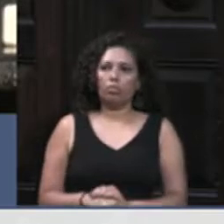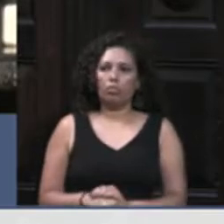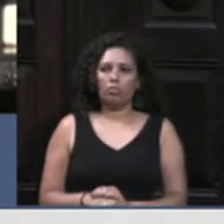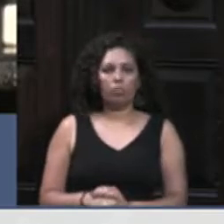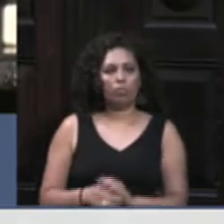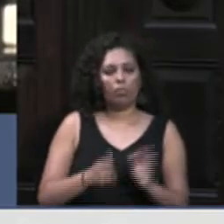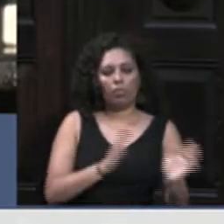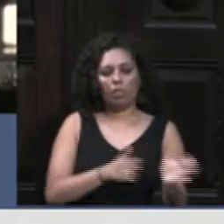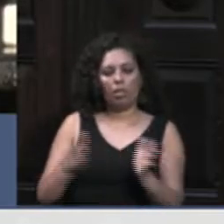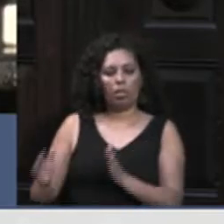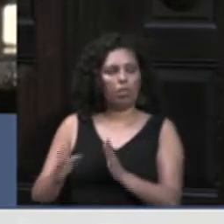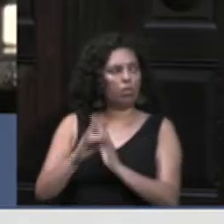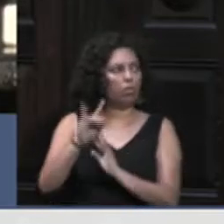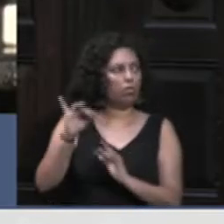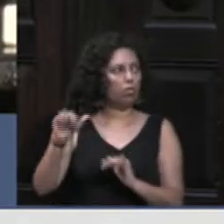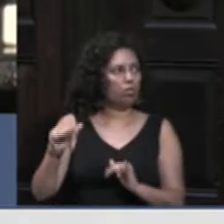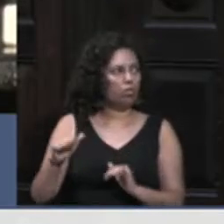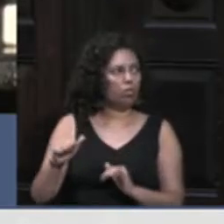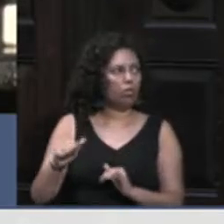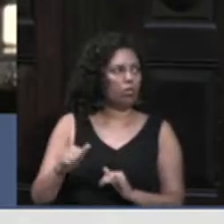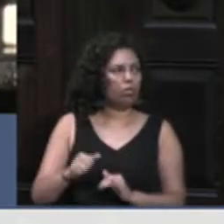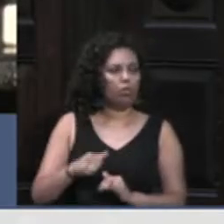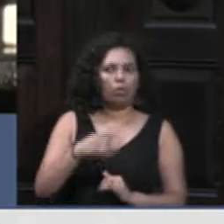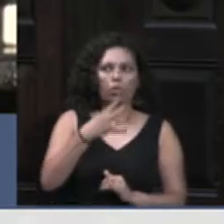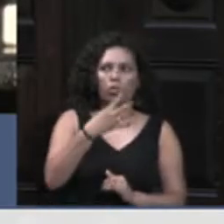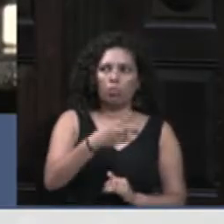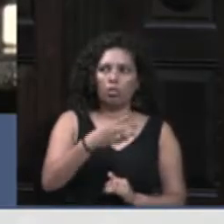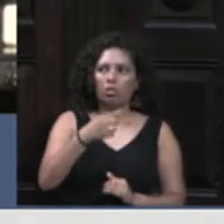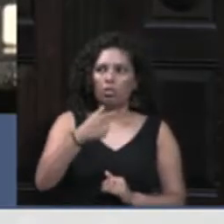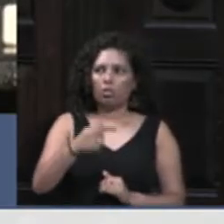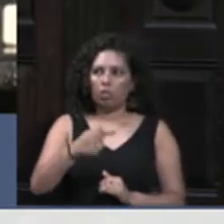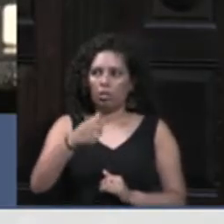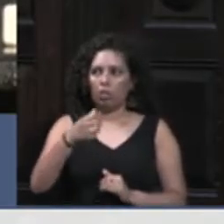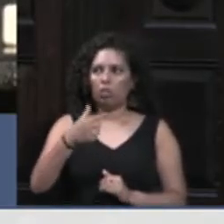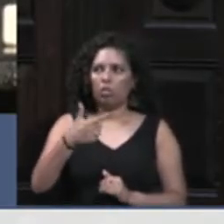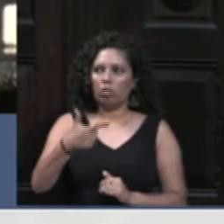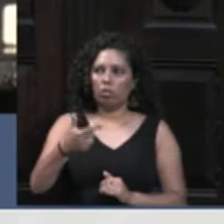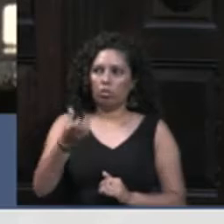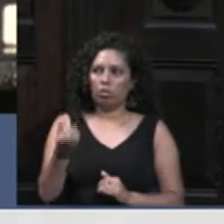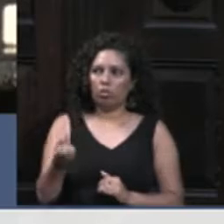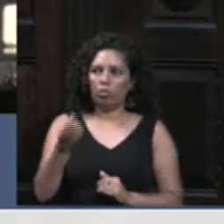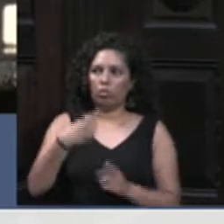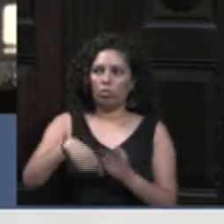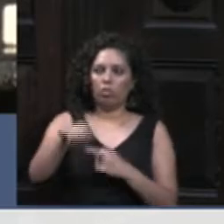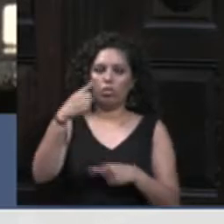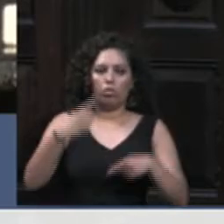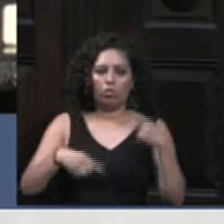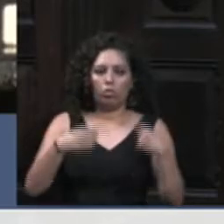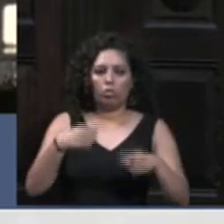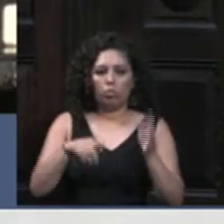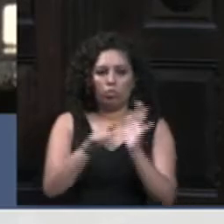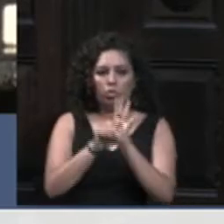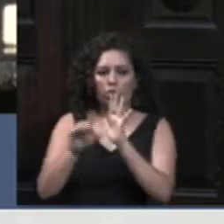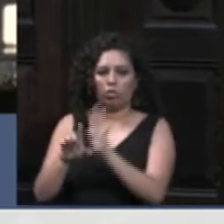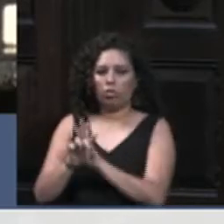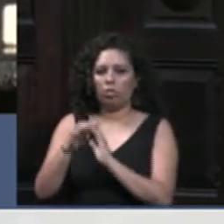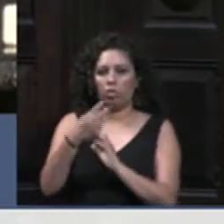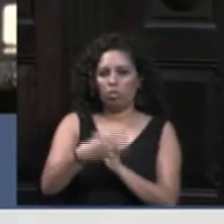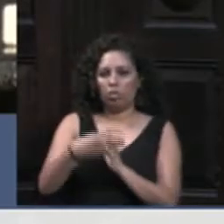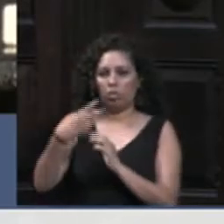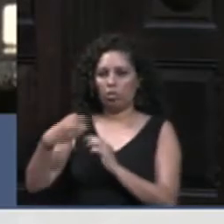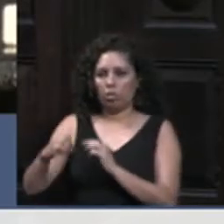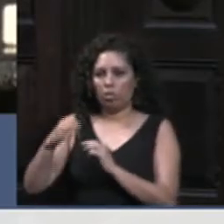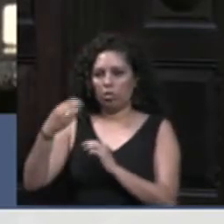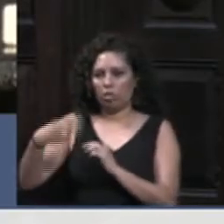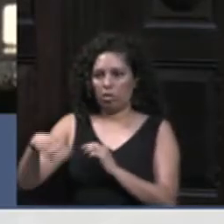Incluído na ordem do dia, de acordo com o parágrafo 1º do artigo 47 do Regimento Interno, em tramitação ordinária, em primeira discussão, projeto de lei 3033 de